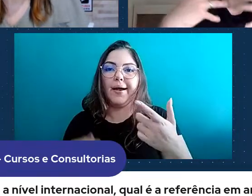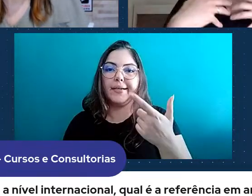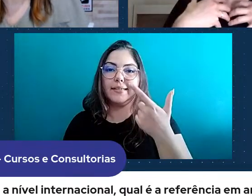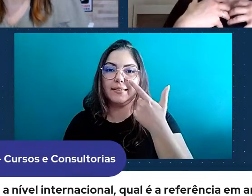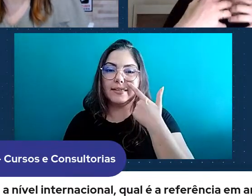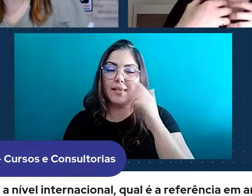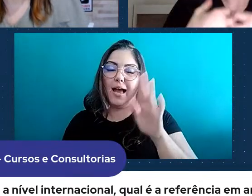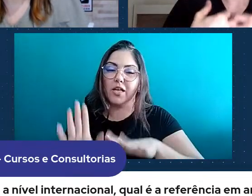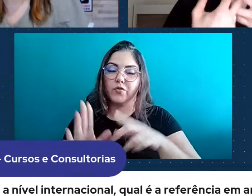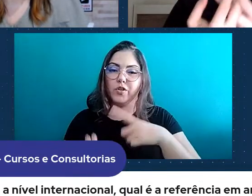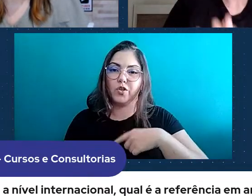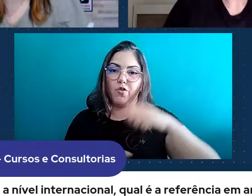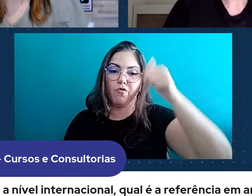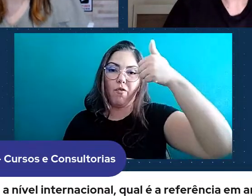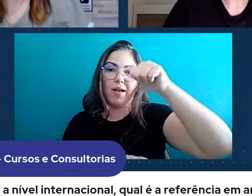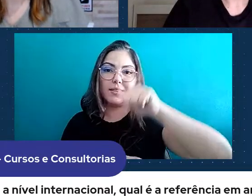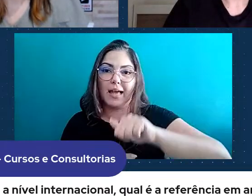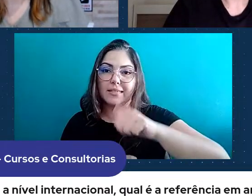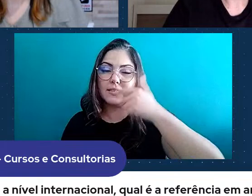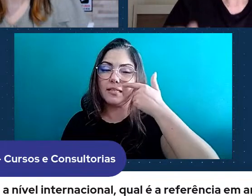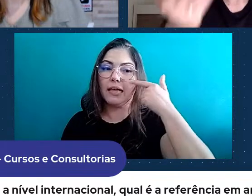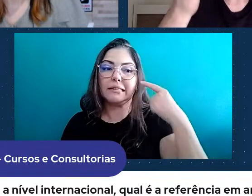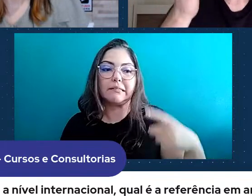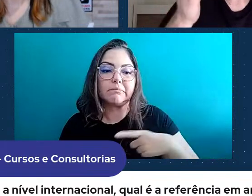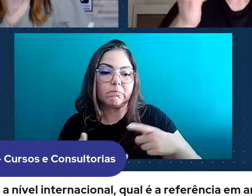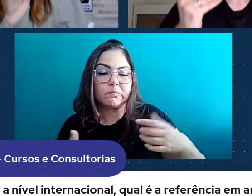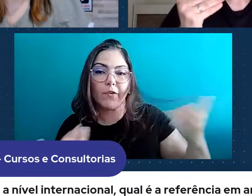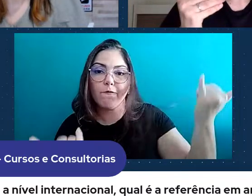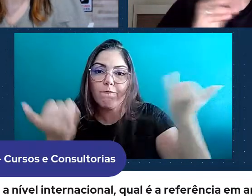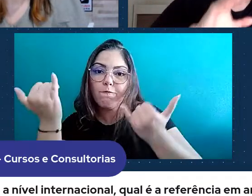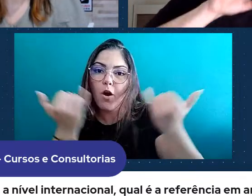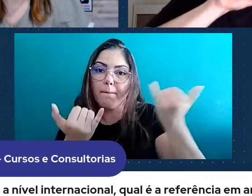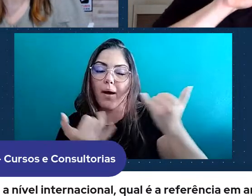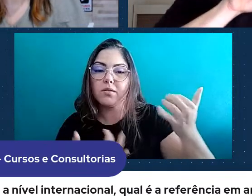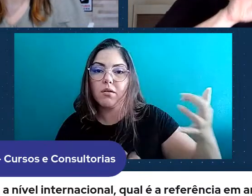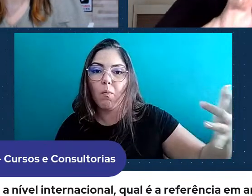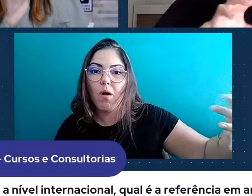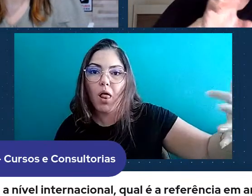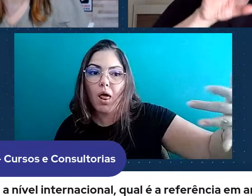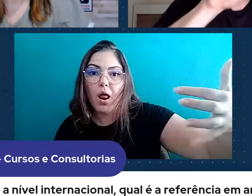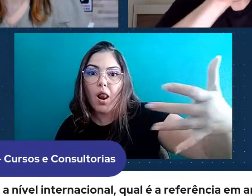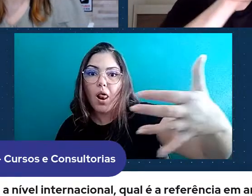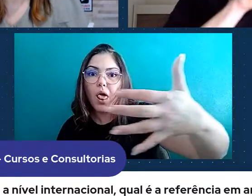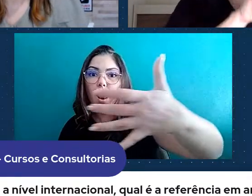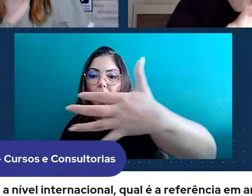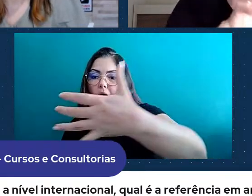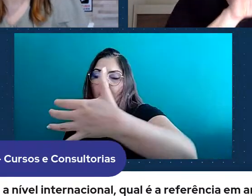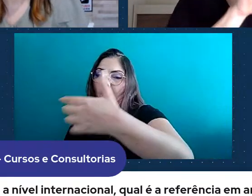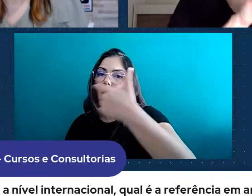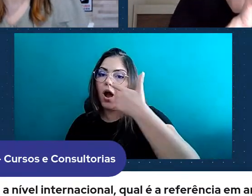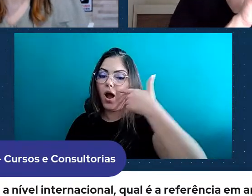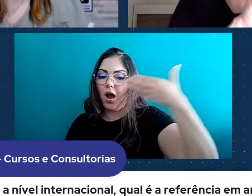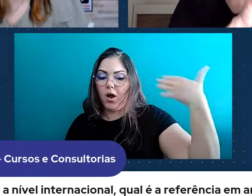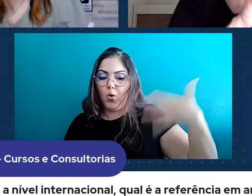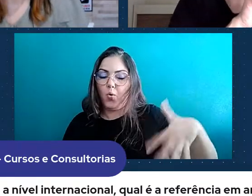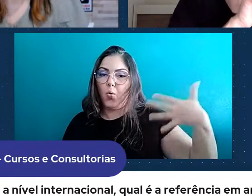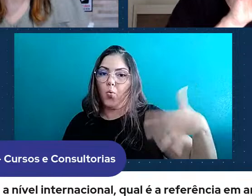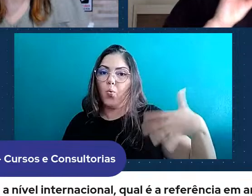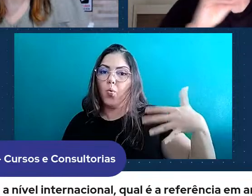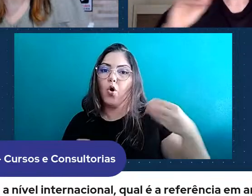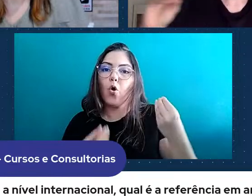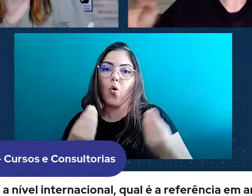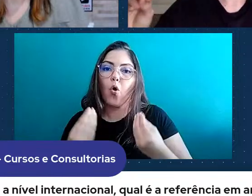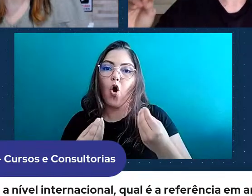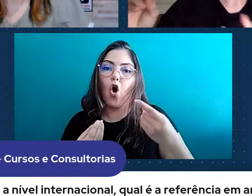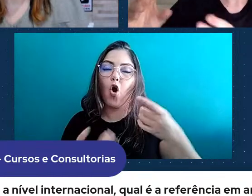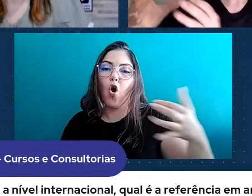tão grande que eu preciso de uma sistematização para saber como fazer com que todo aquele corpus de